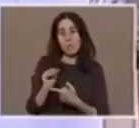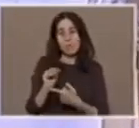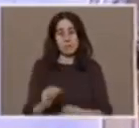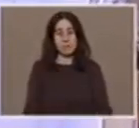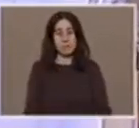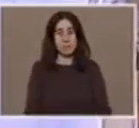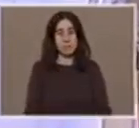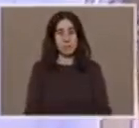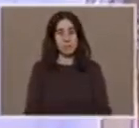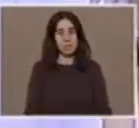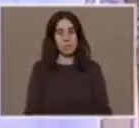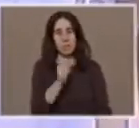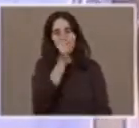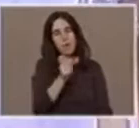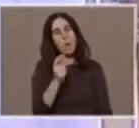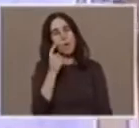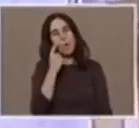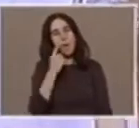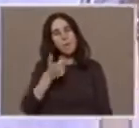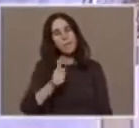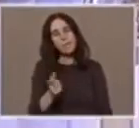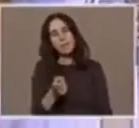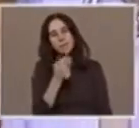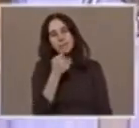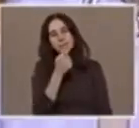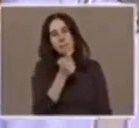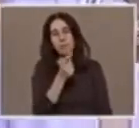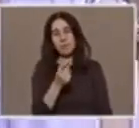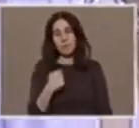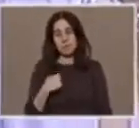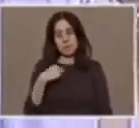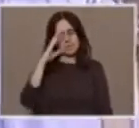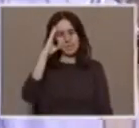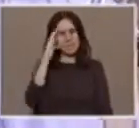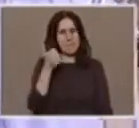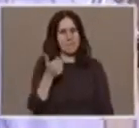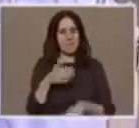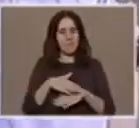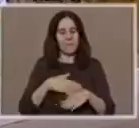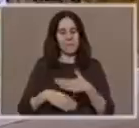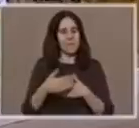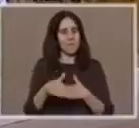Dizia isto para o experimentar, pois ele bem sabia o que ia fazer.